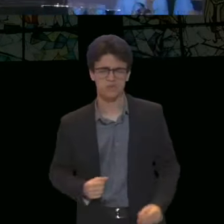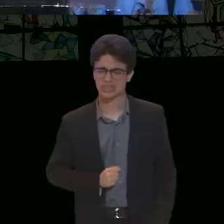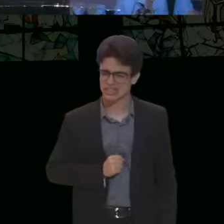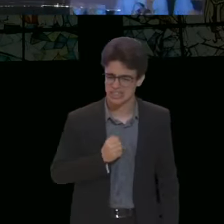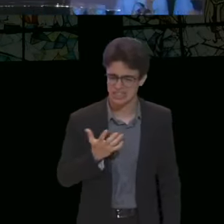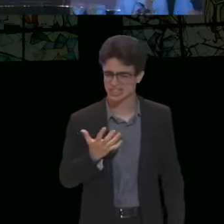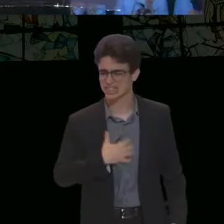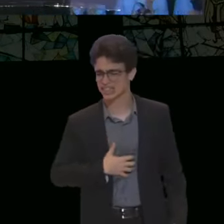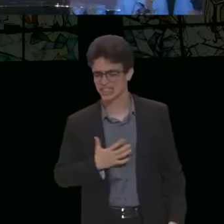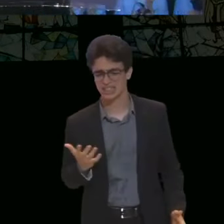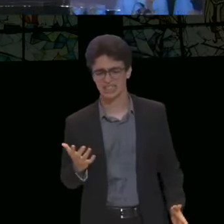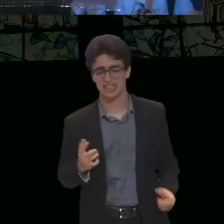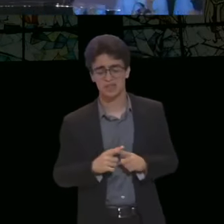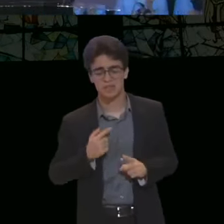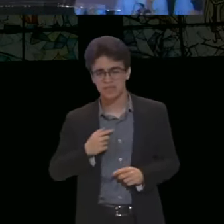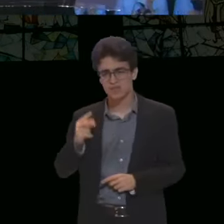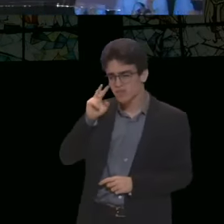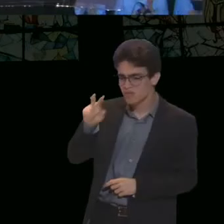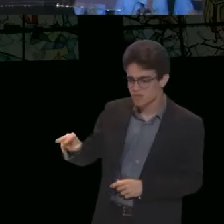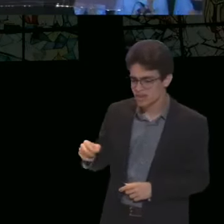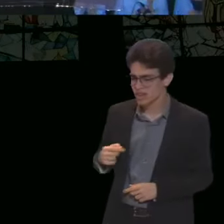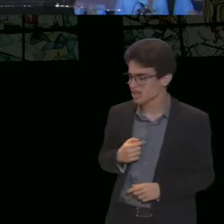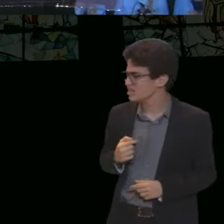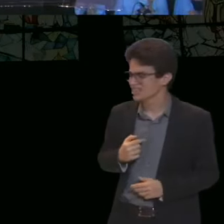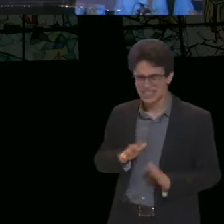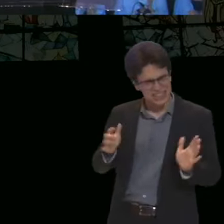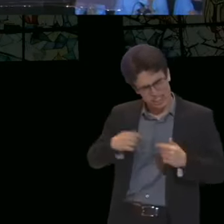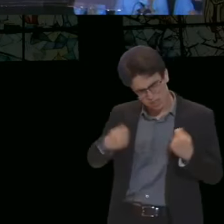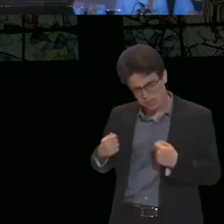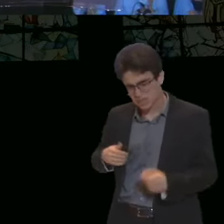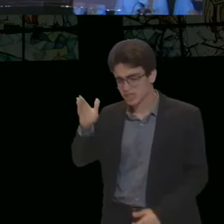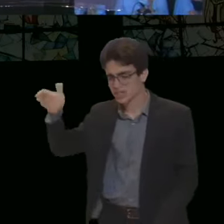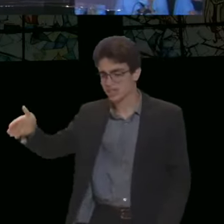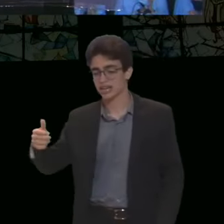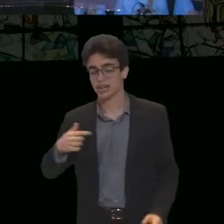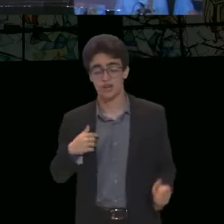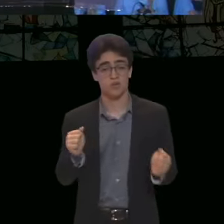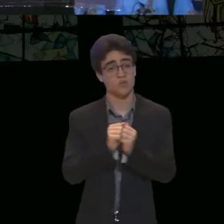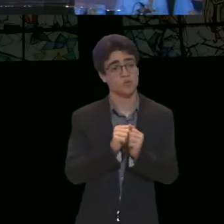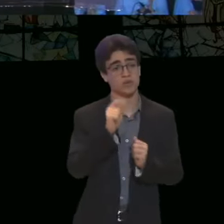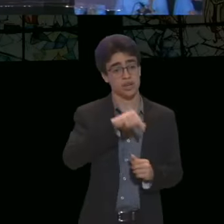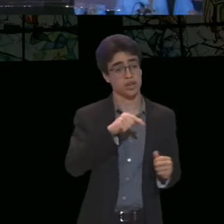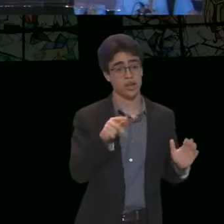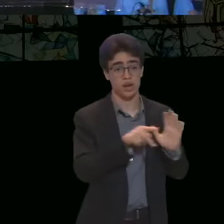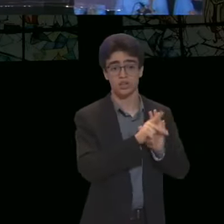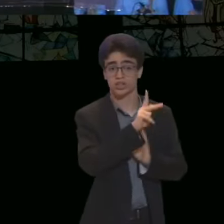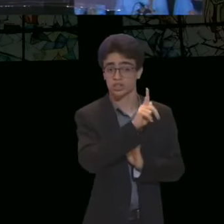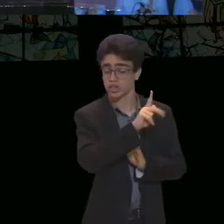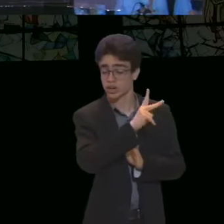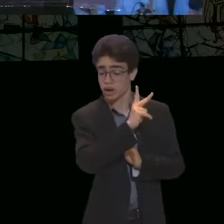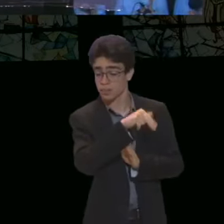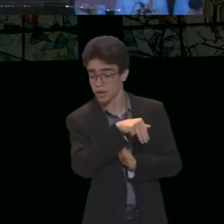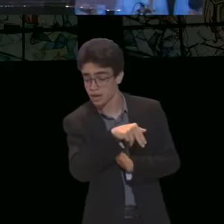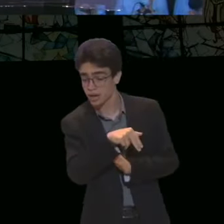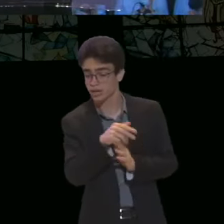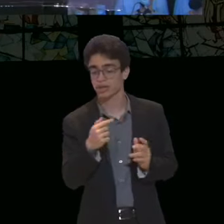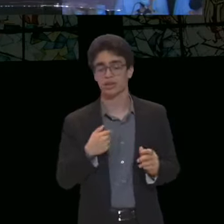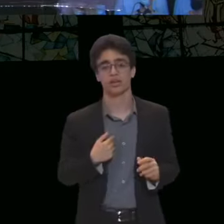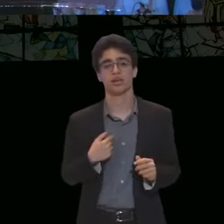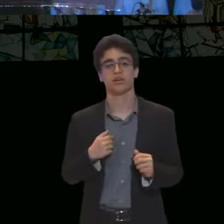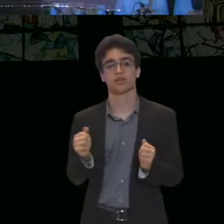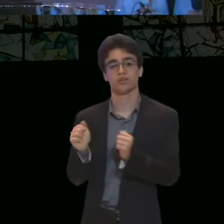Então, vindo isso aí, eu estava lendo, eu preciso ir lá. E fui em nome da rede. E ali, pela graça de Deus,